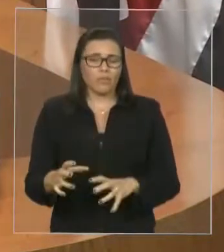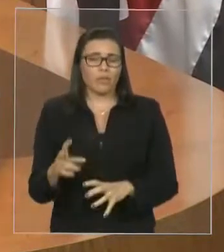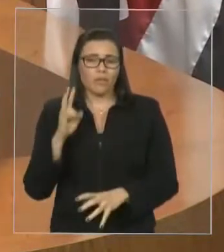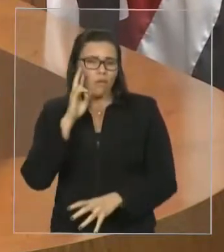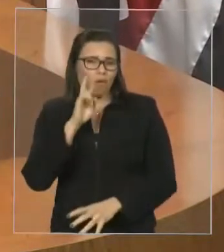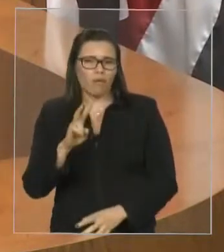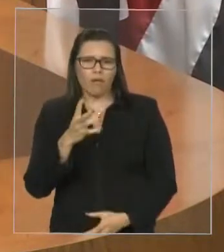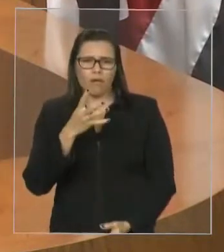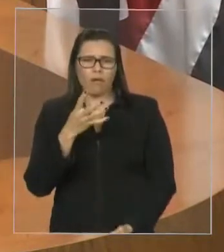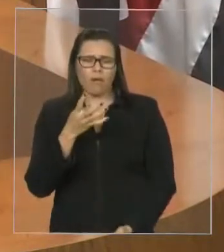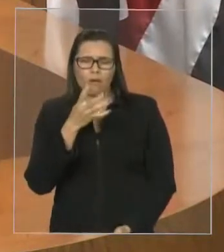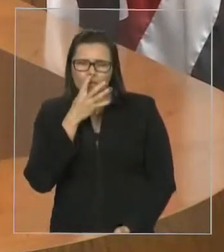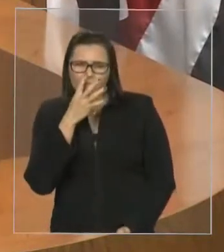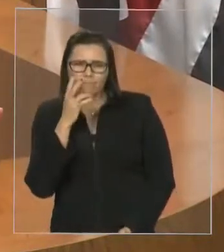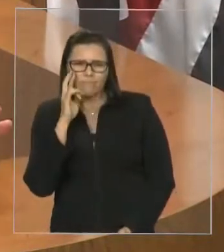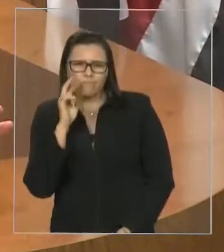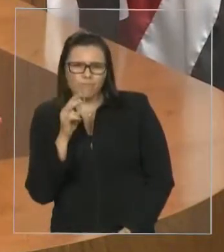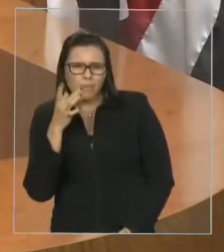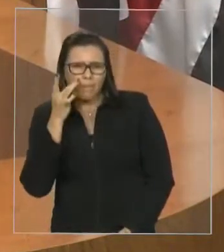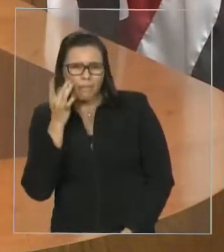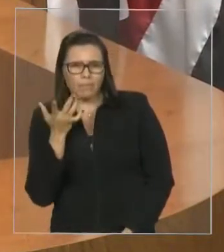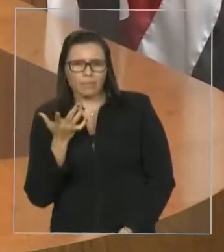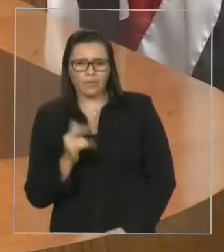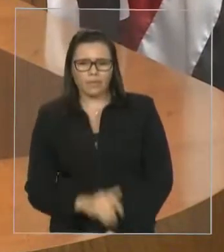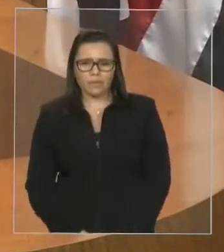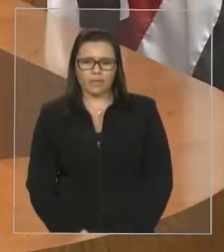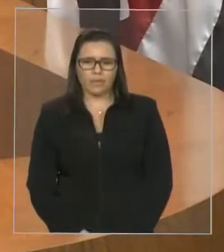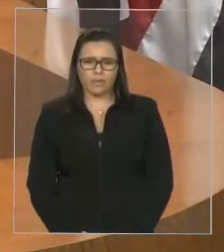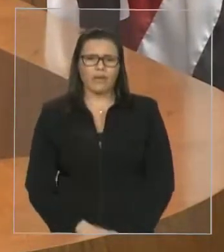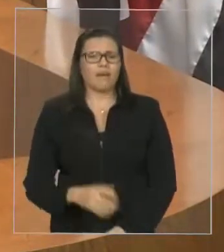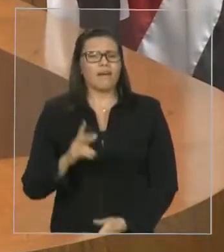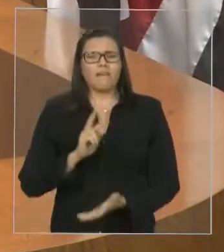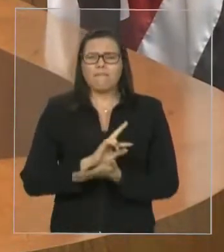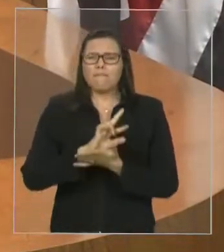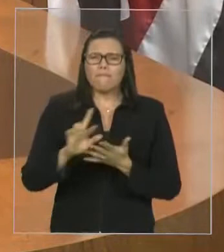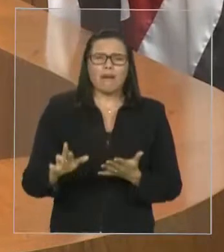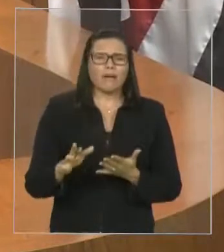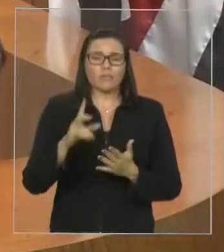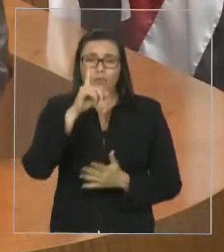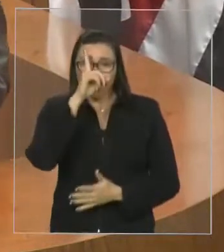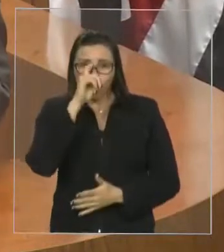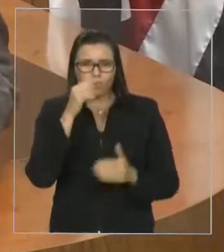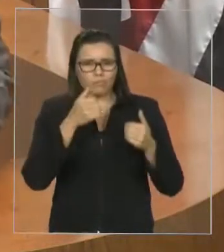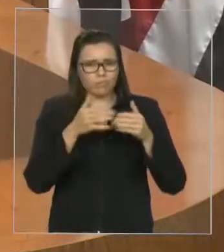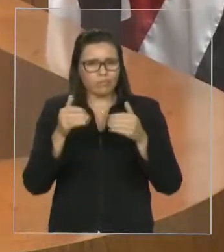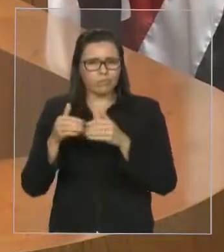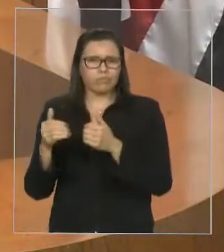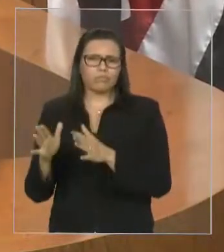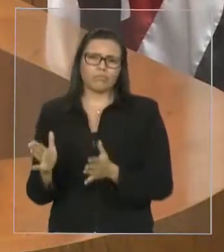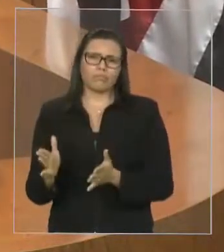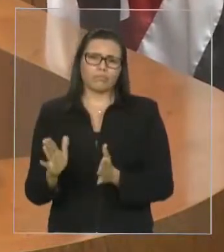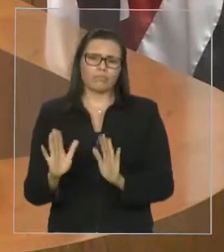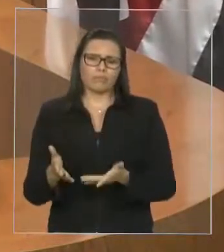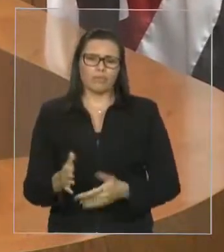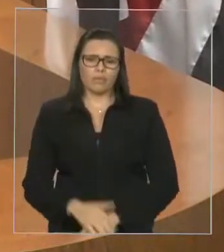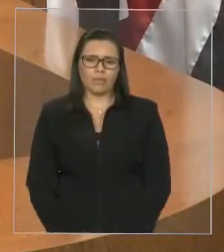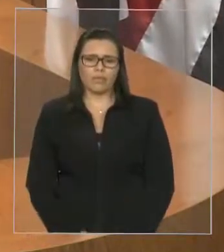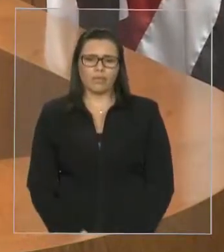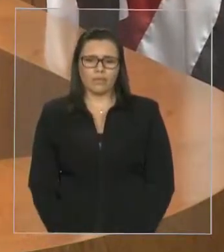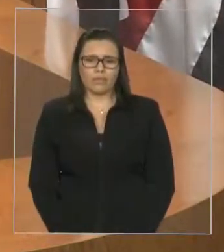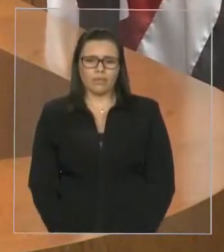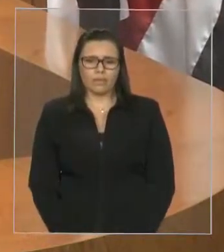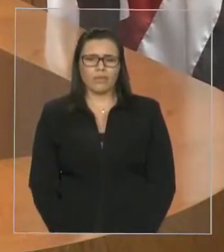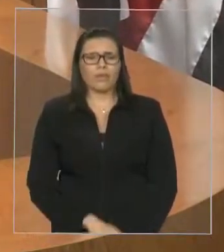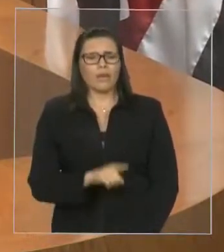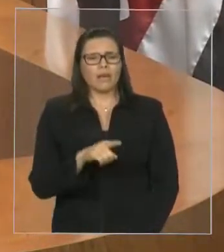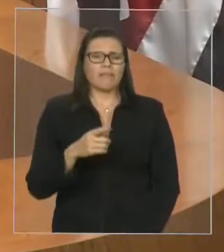hospitais que foram abertos. Aí alguém pode dizer, não, mas alguns desses hospitais já estavam construídos. Sim, o difícil não é construir o